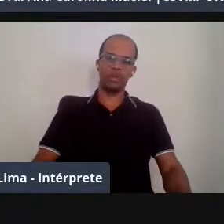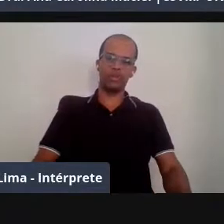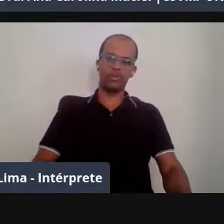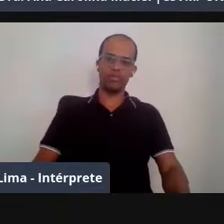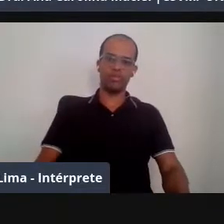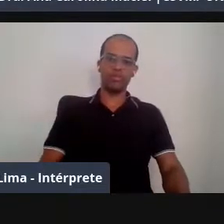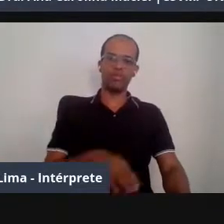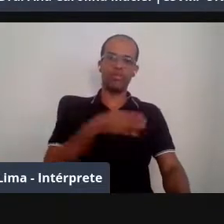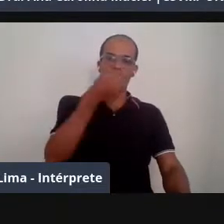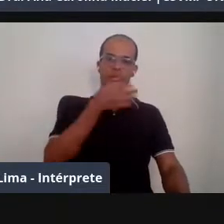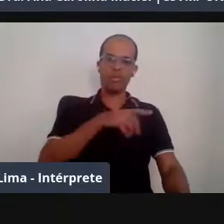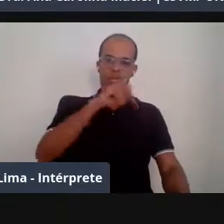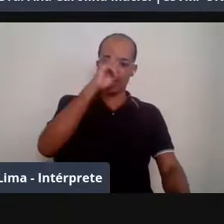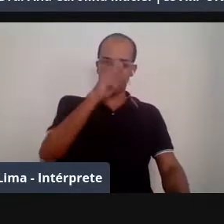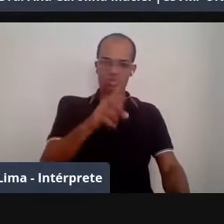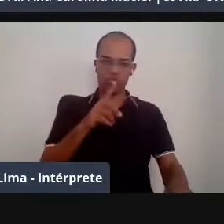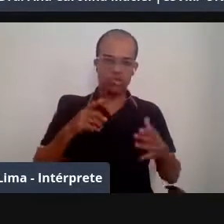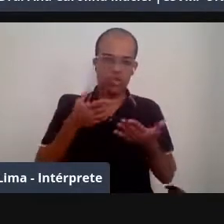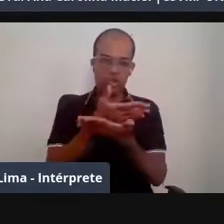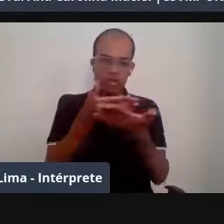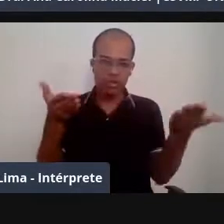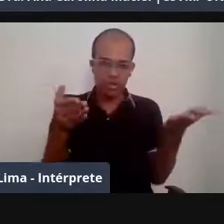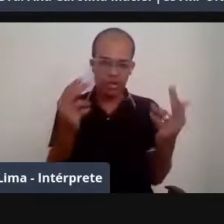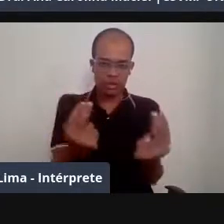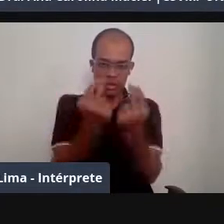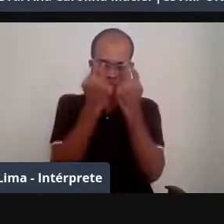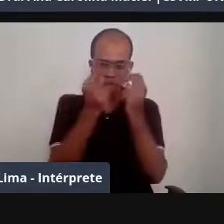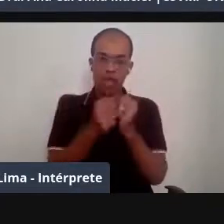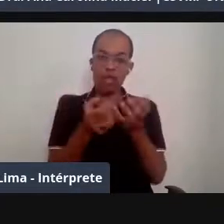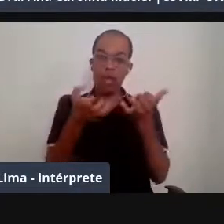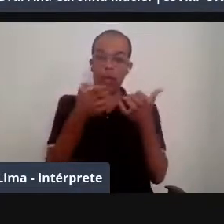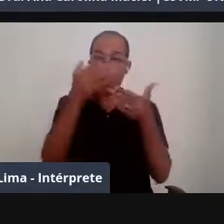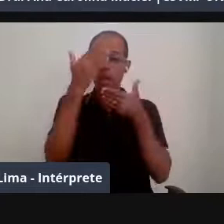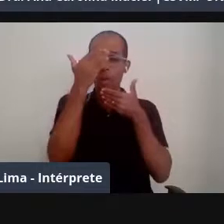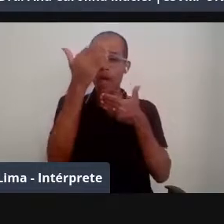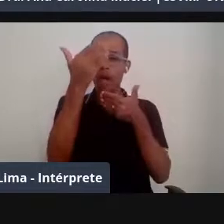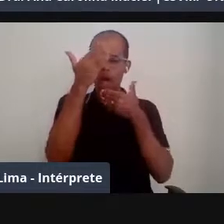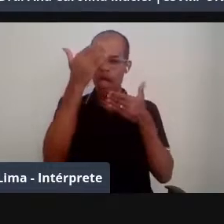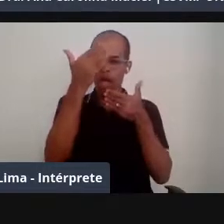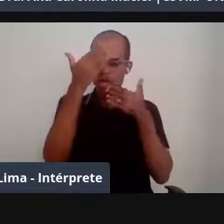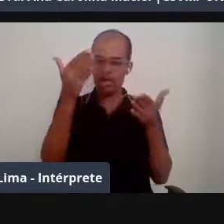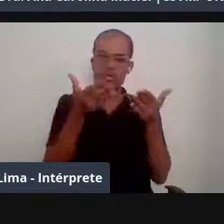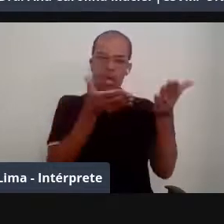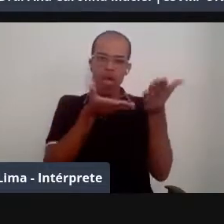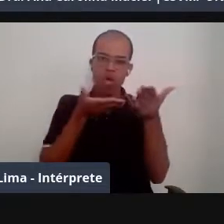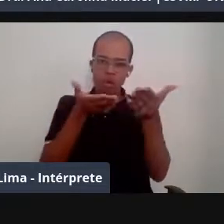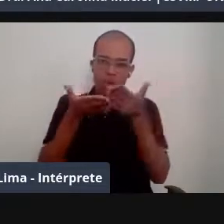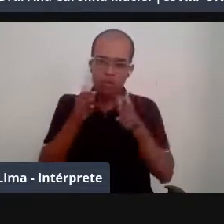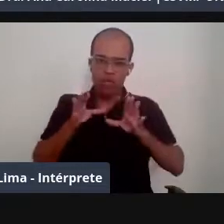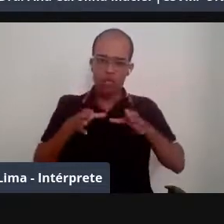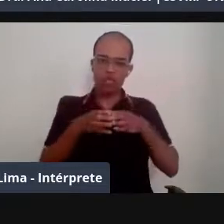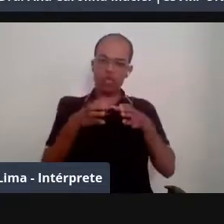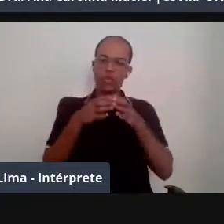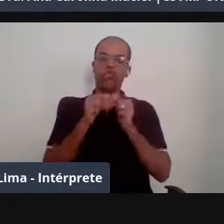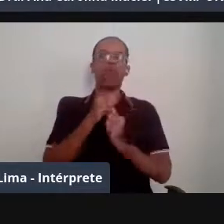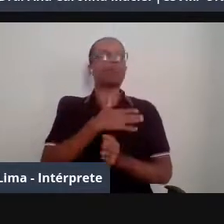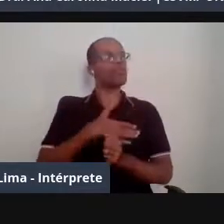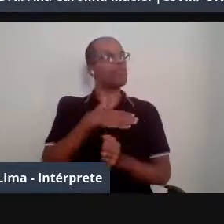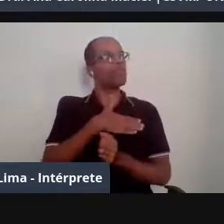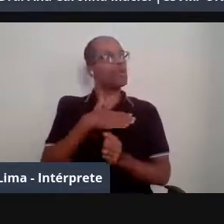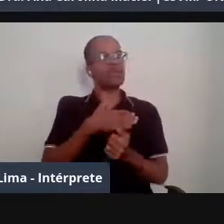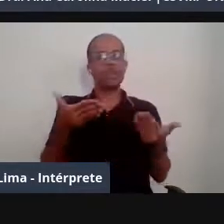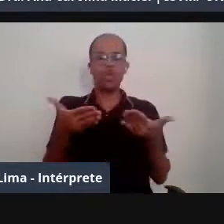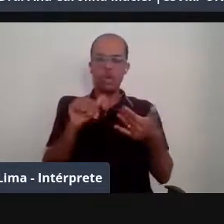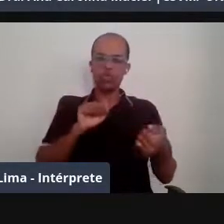Bom dia a todos e todas que estão nos assistindo. Queria agradecer o convite da comissão. É um prazer estar junto com